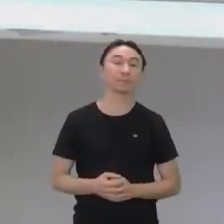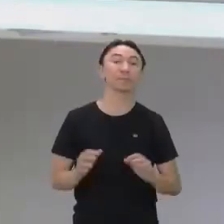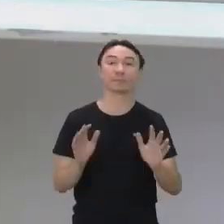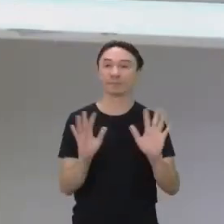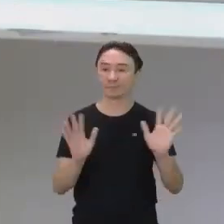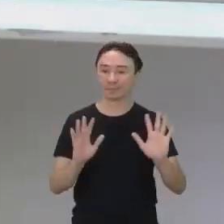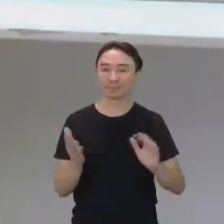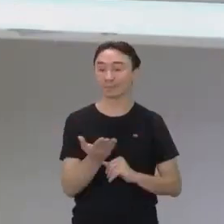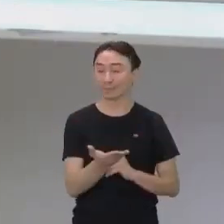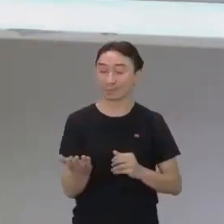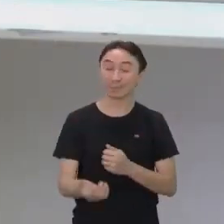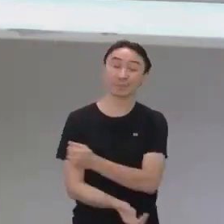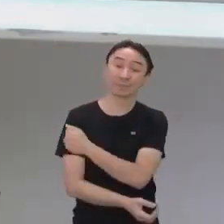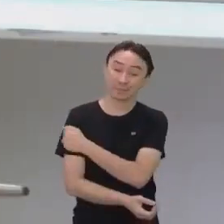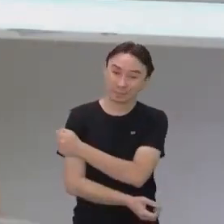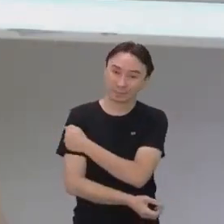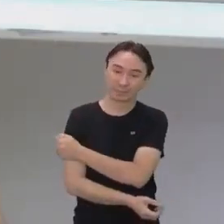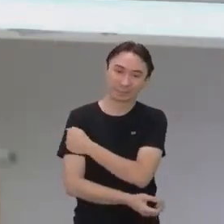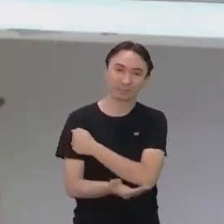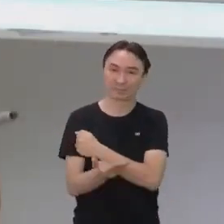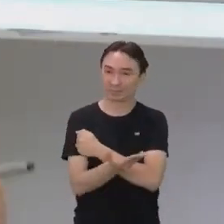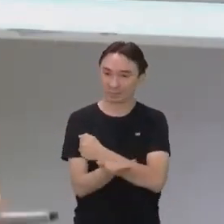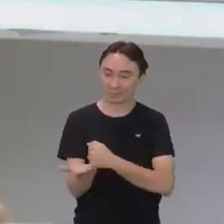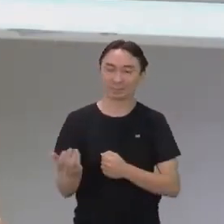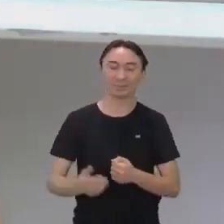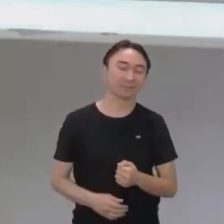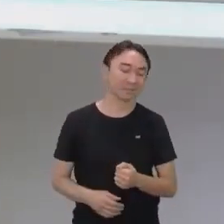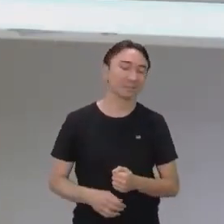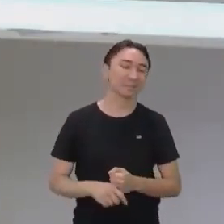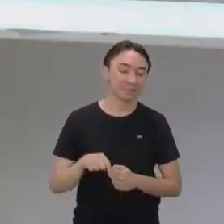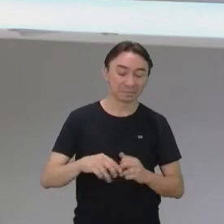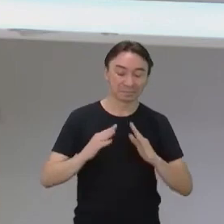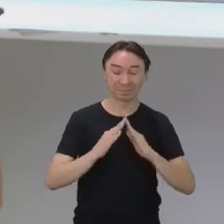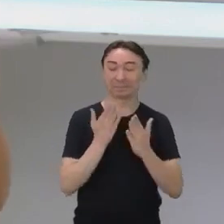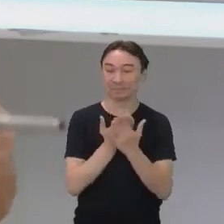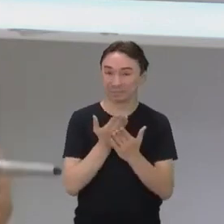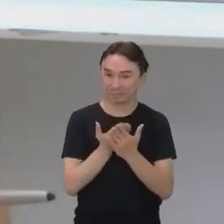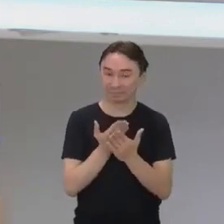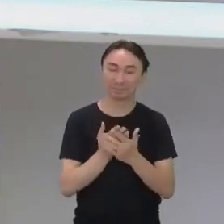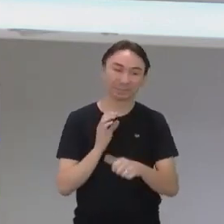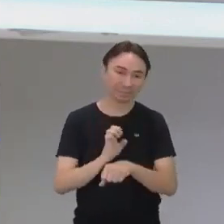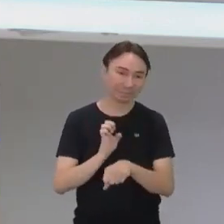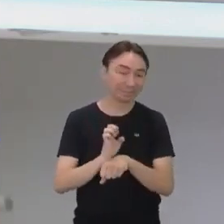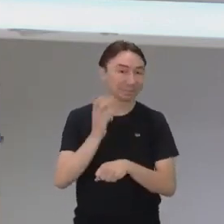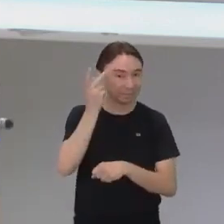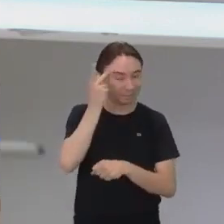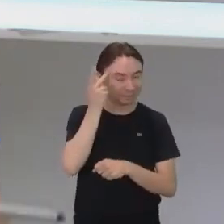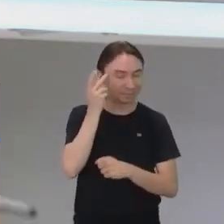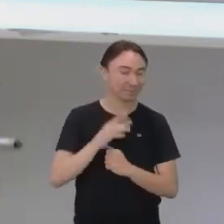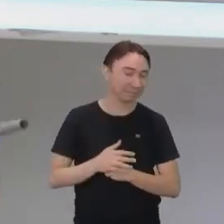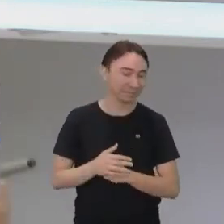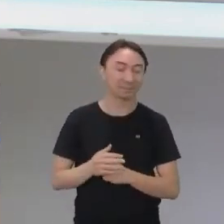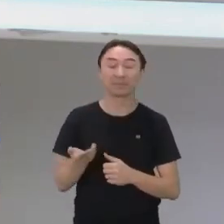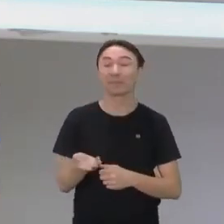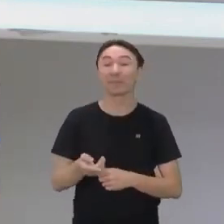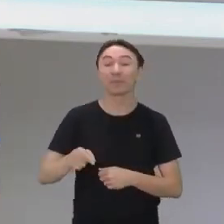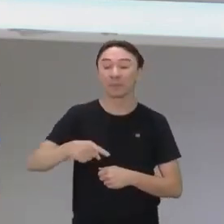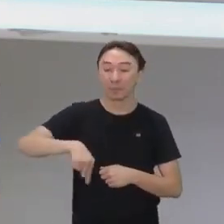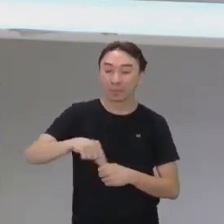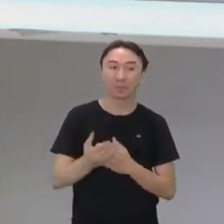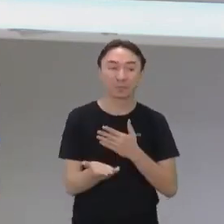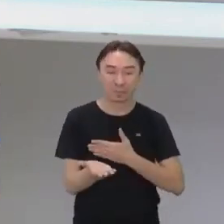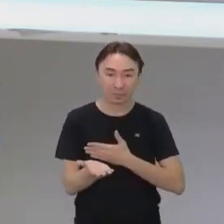Olá, estudantes da segunda série do novo ensino médio da Rede Estadual Paulista. Estamos aqui para iniciar mais uma aula do